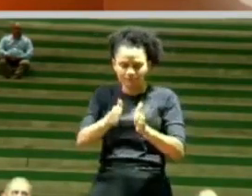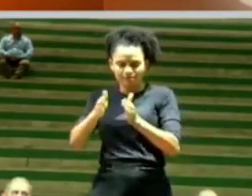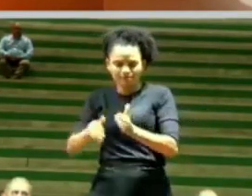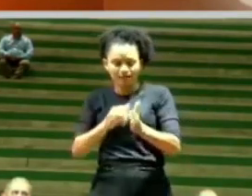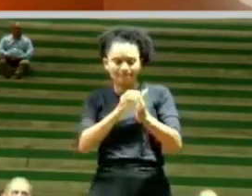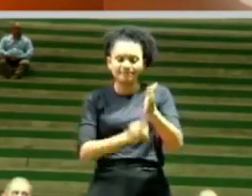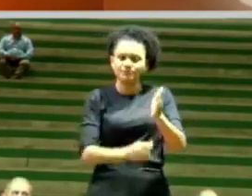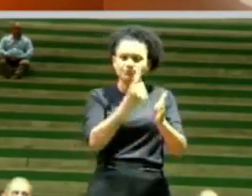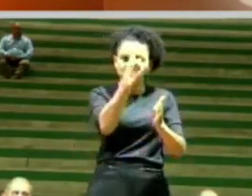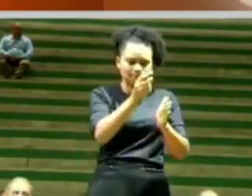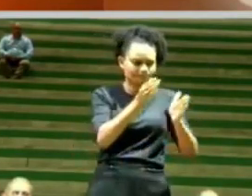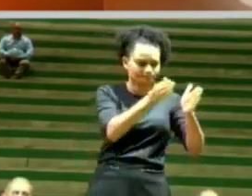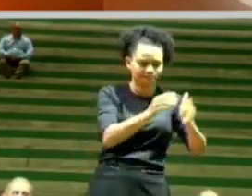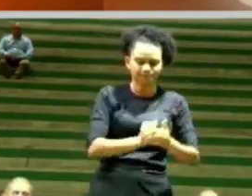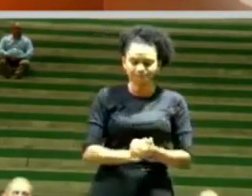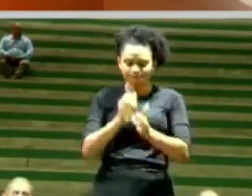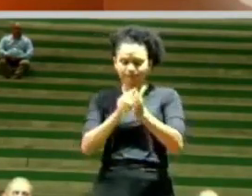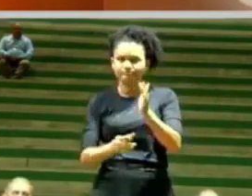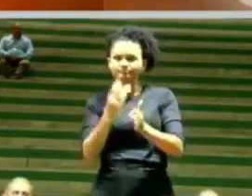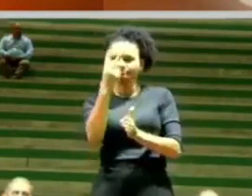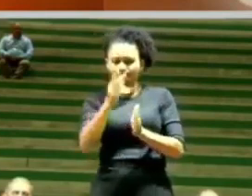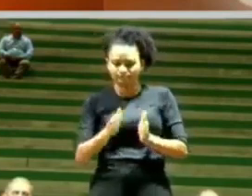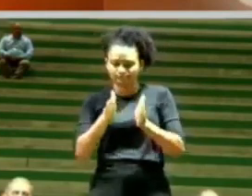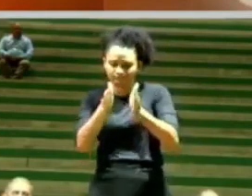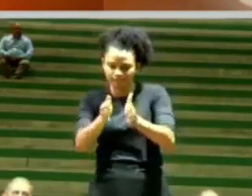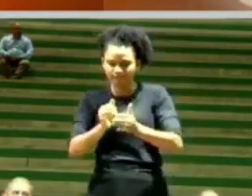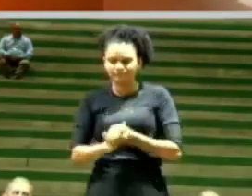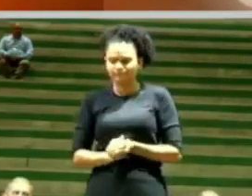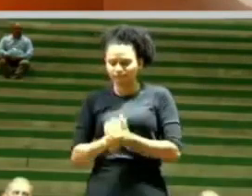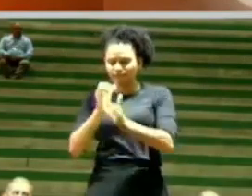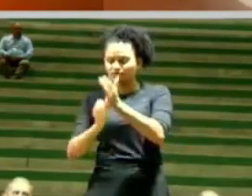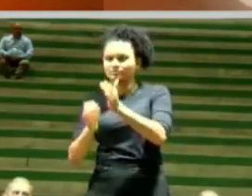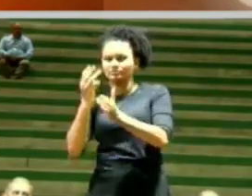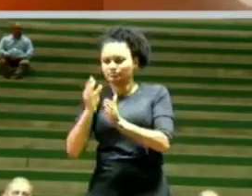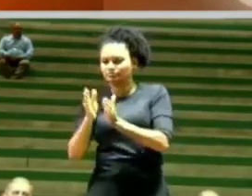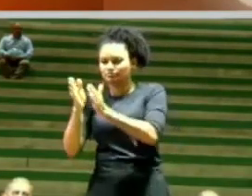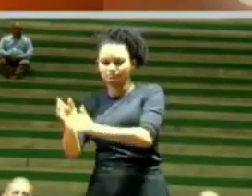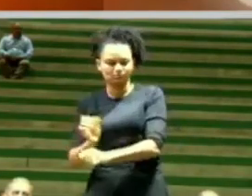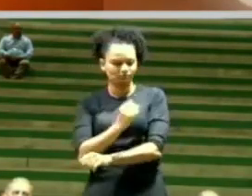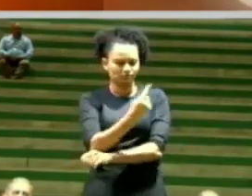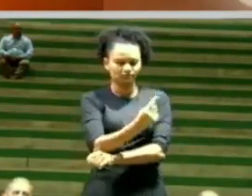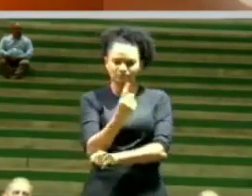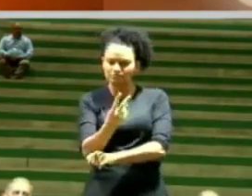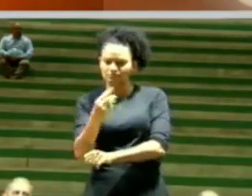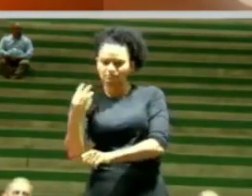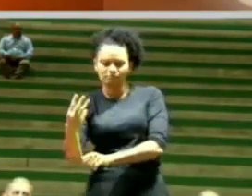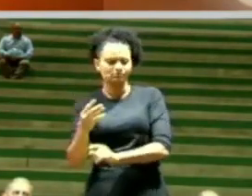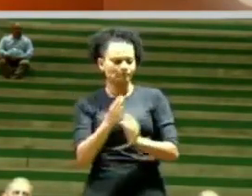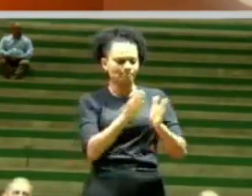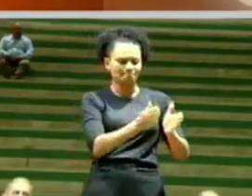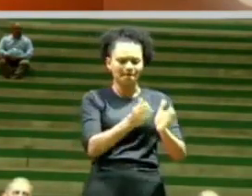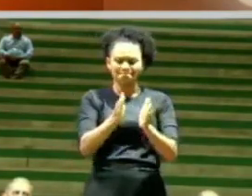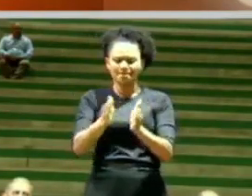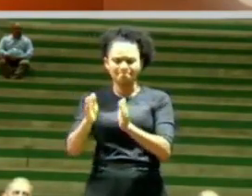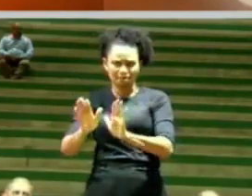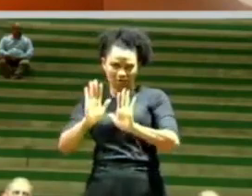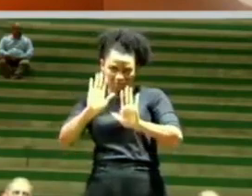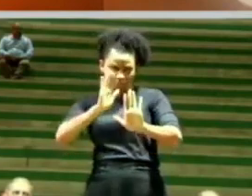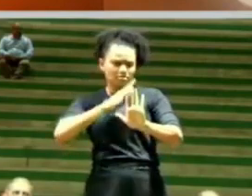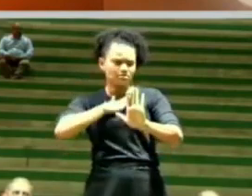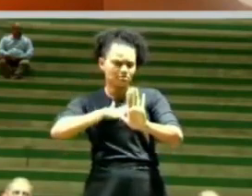1, capítulo 2 e capítulo 3. Não se preocupe que nós vamos chegar